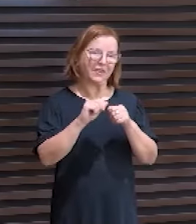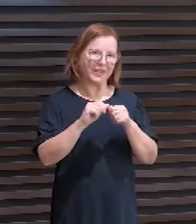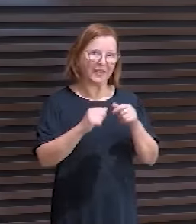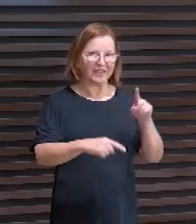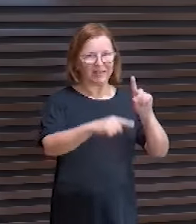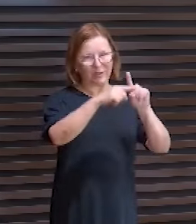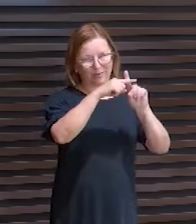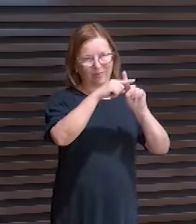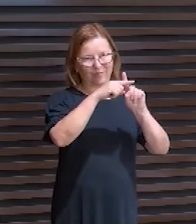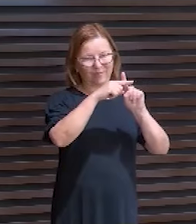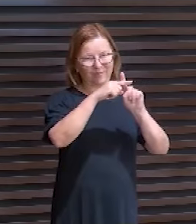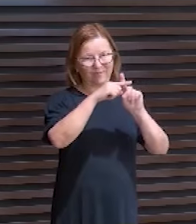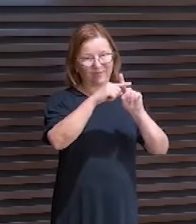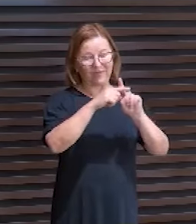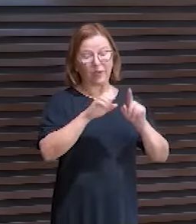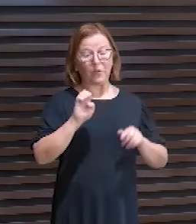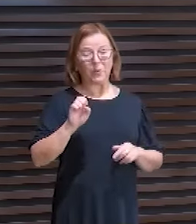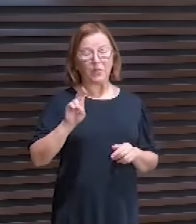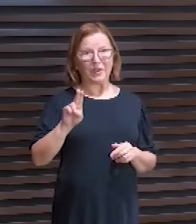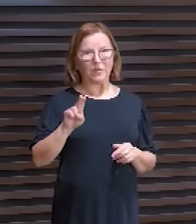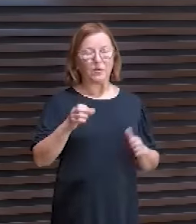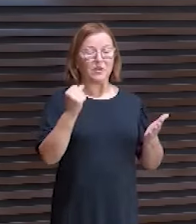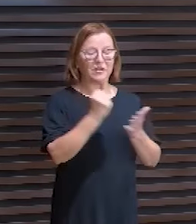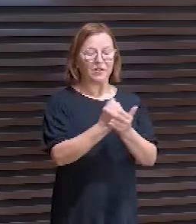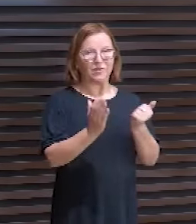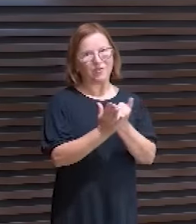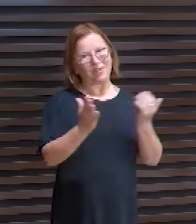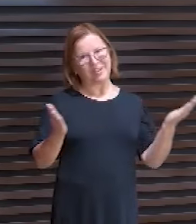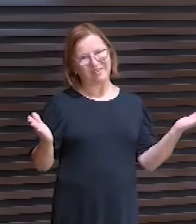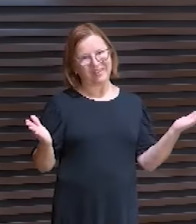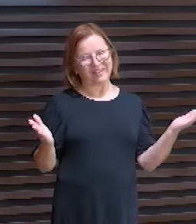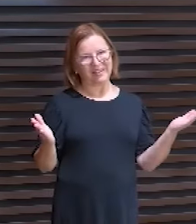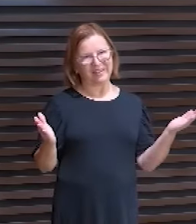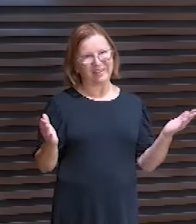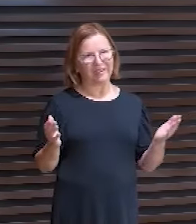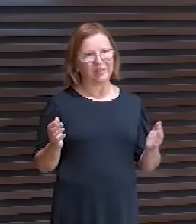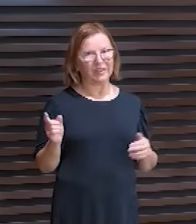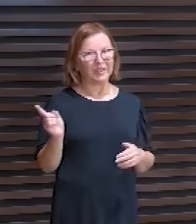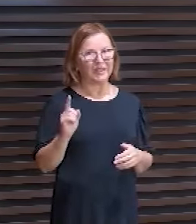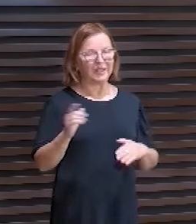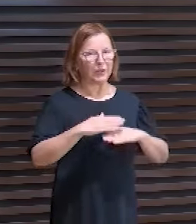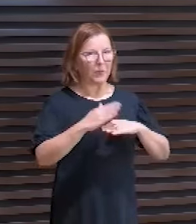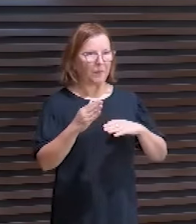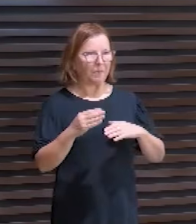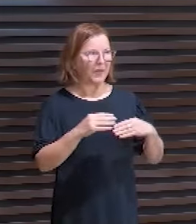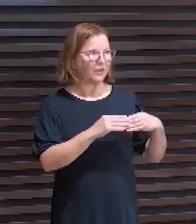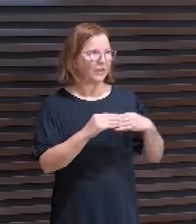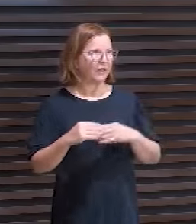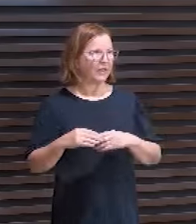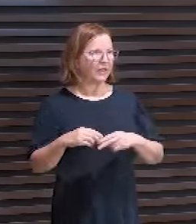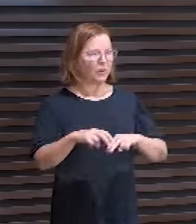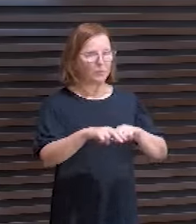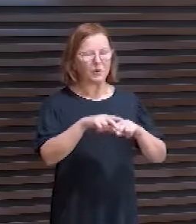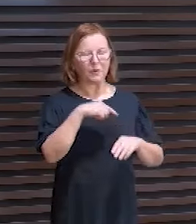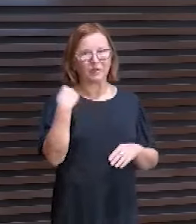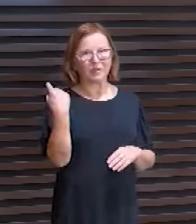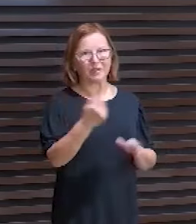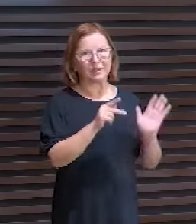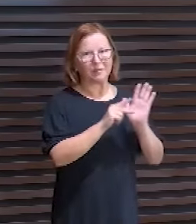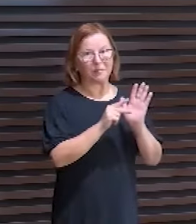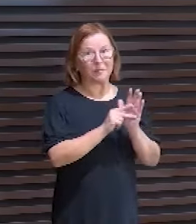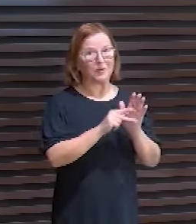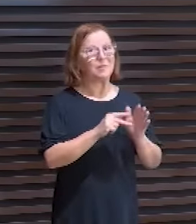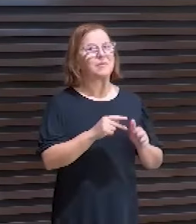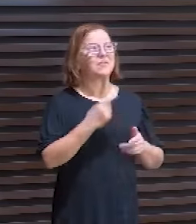não se manifesta governado por nós mesmos pela nossa vontade mas é o ego crucificado que é